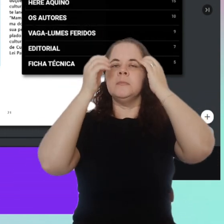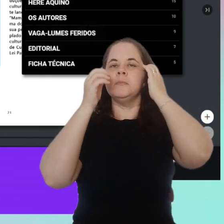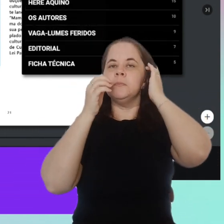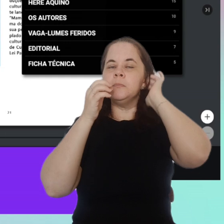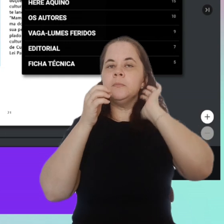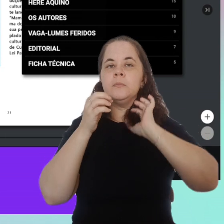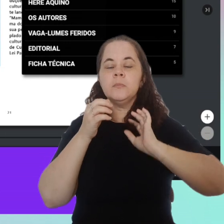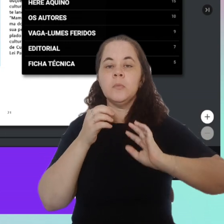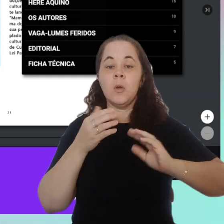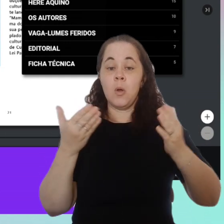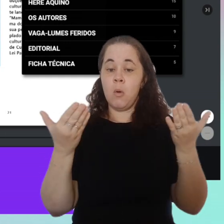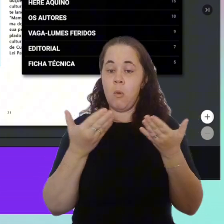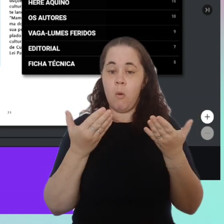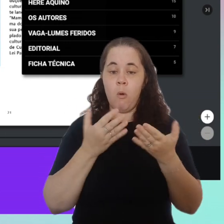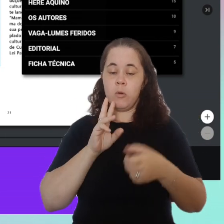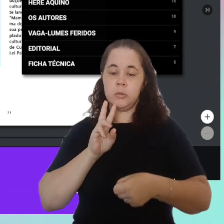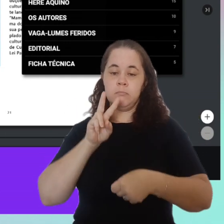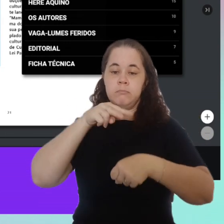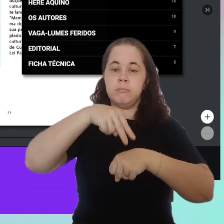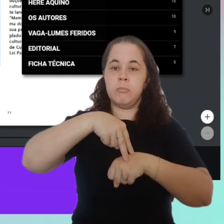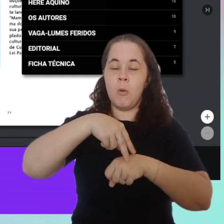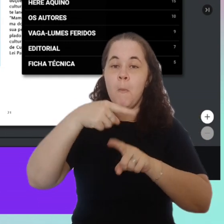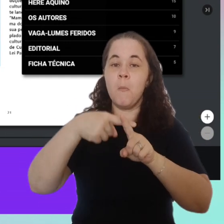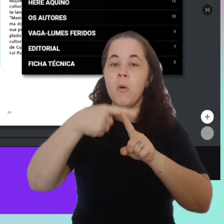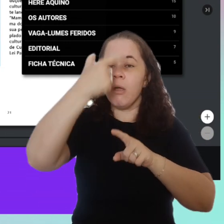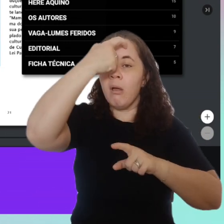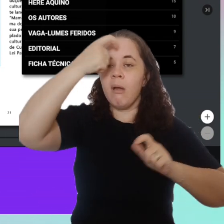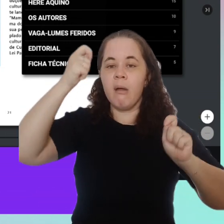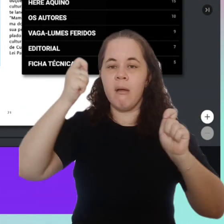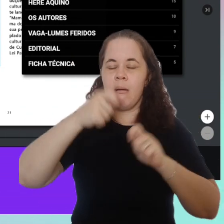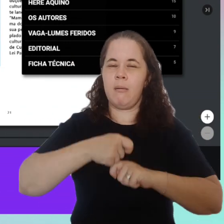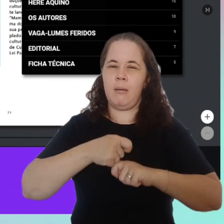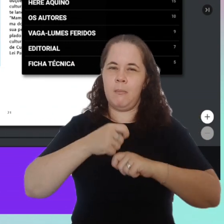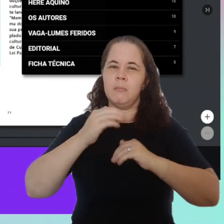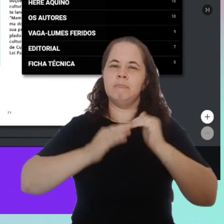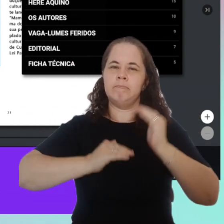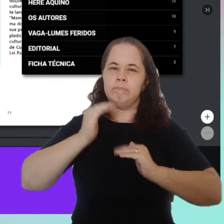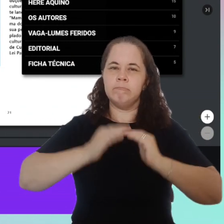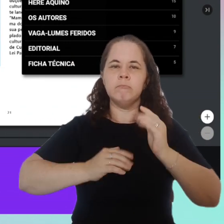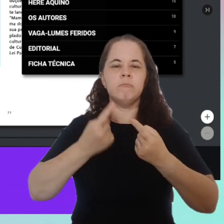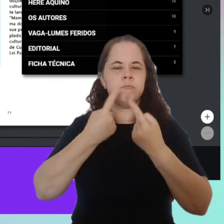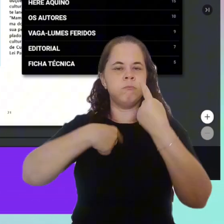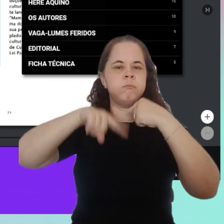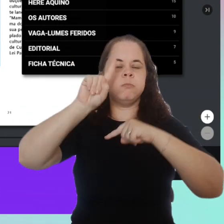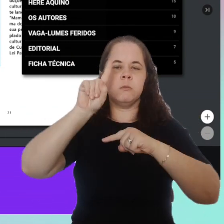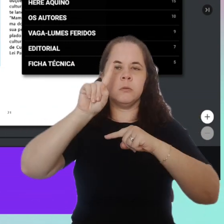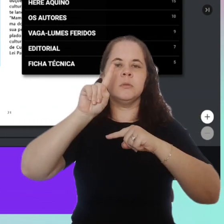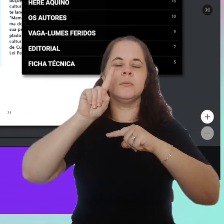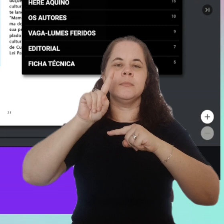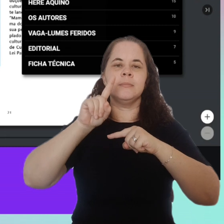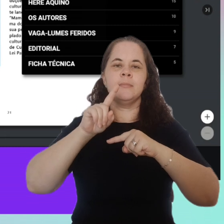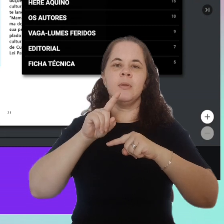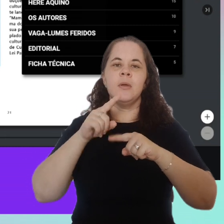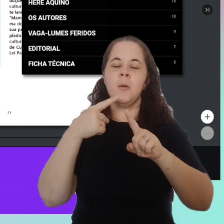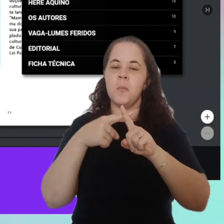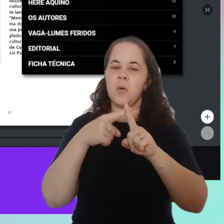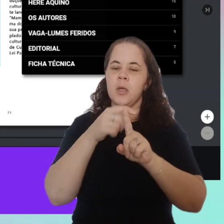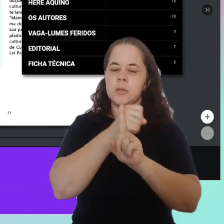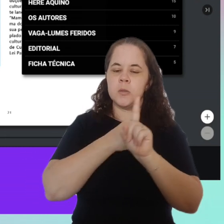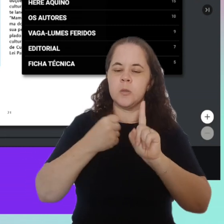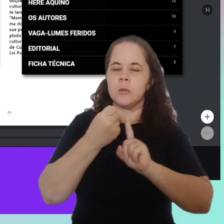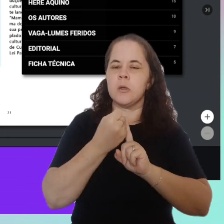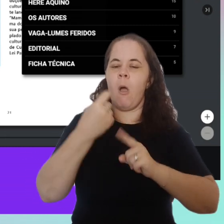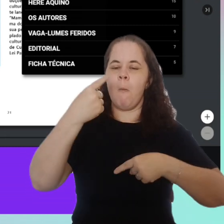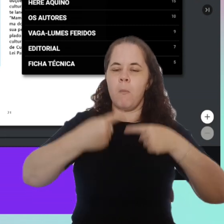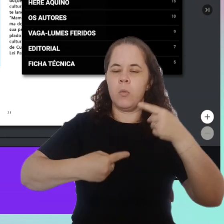estão exatamente onde estão por serem quem são, por Sim. estarem num posicionamento social, político